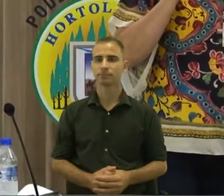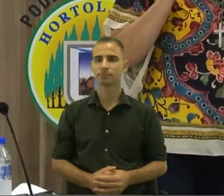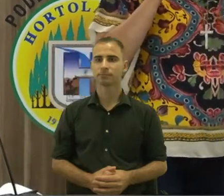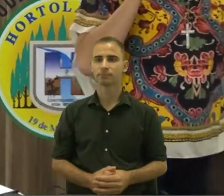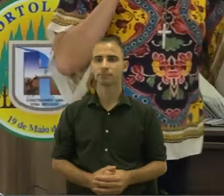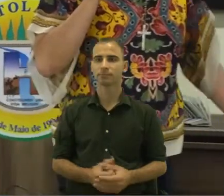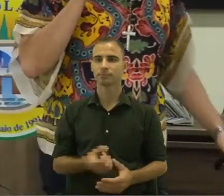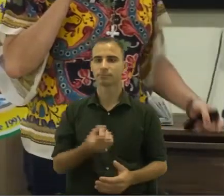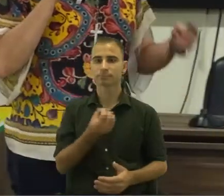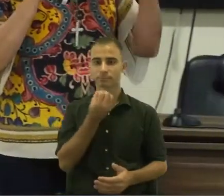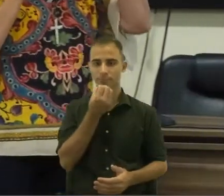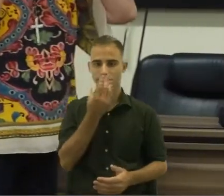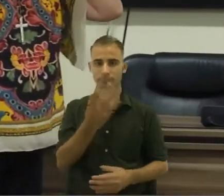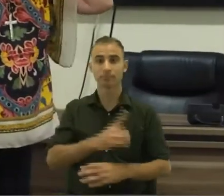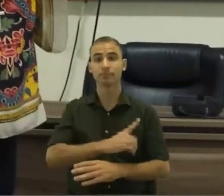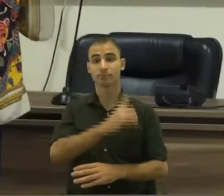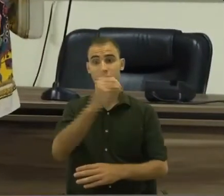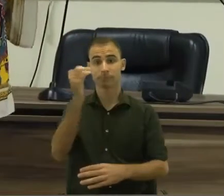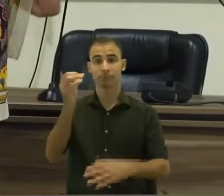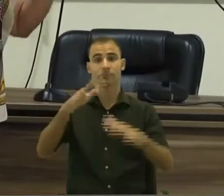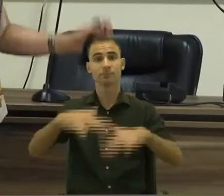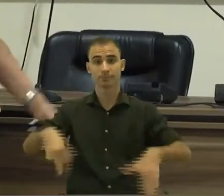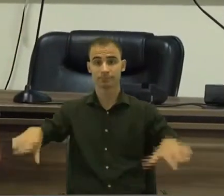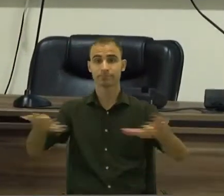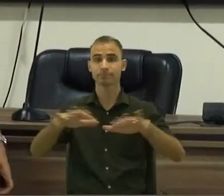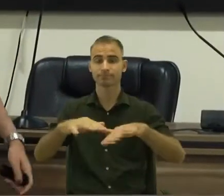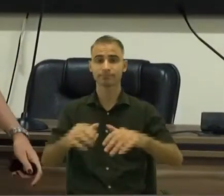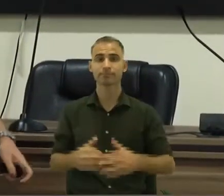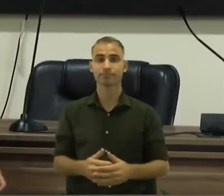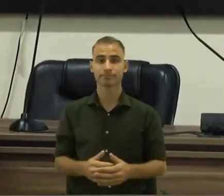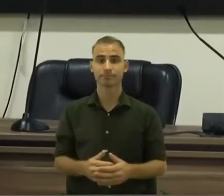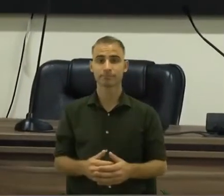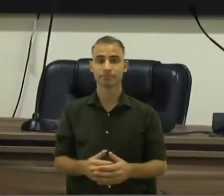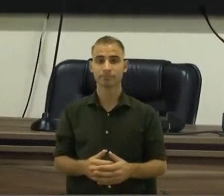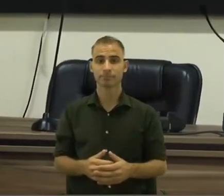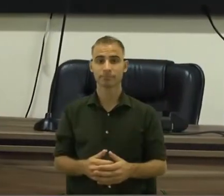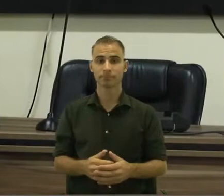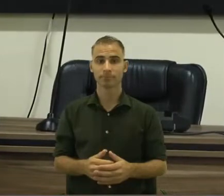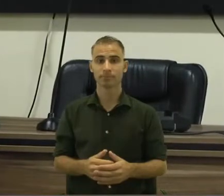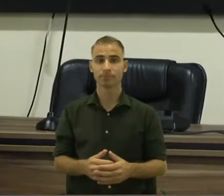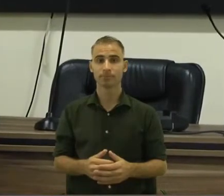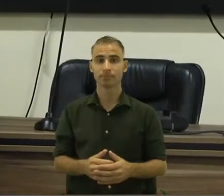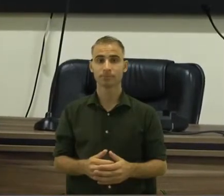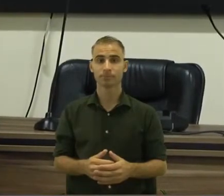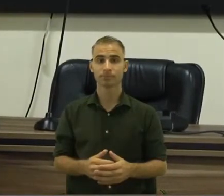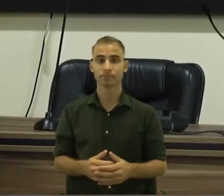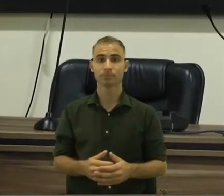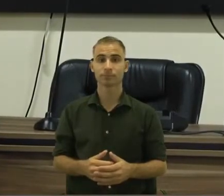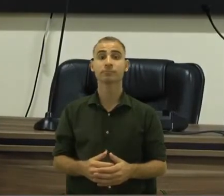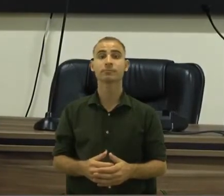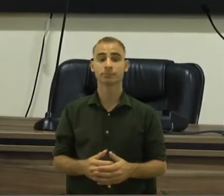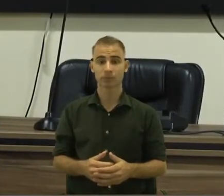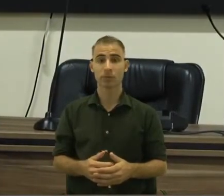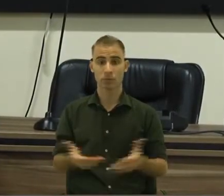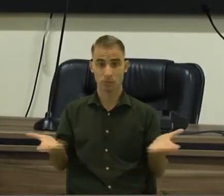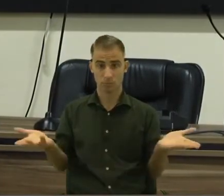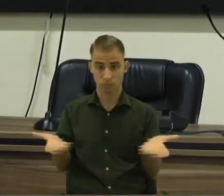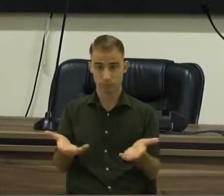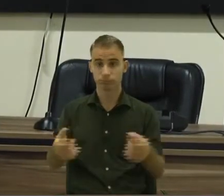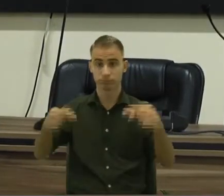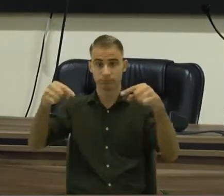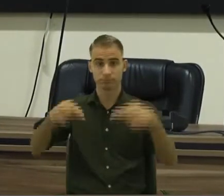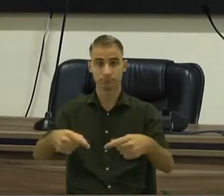Bom dia a todos. Nós estamos mais uma vez para apresentar então os dados do